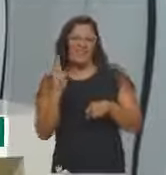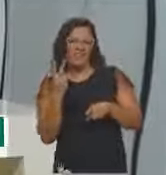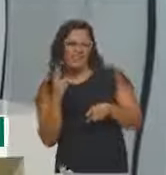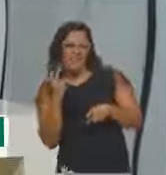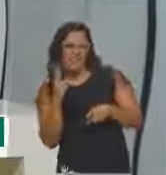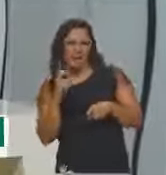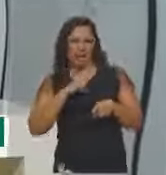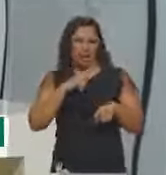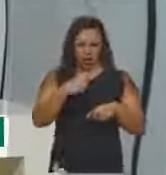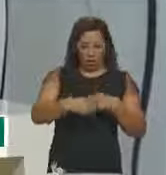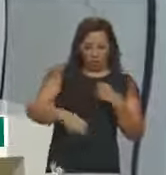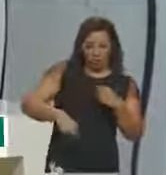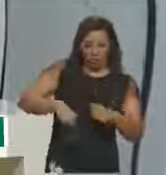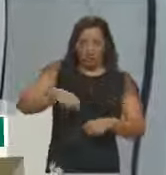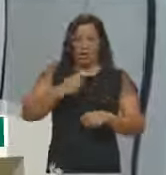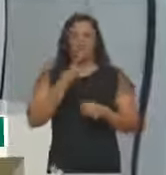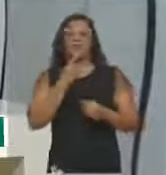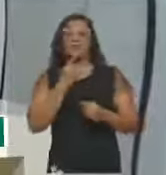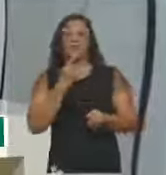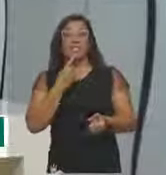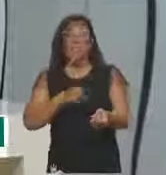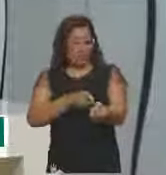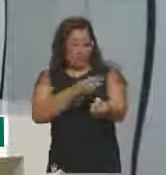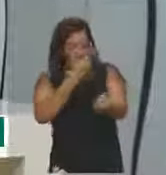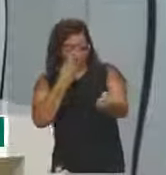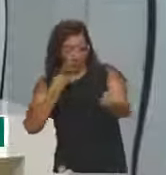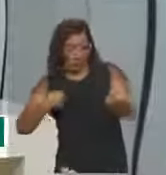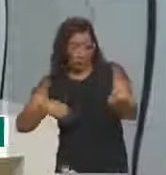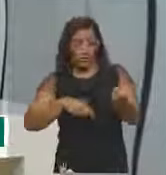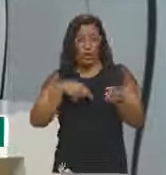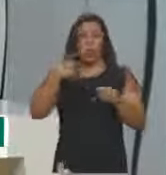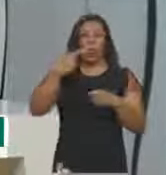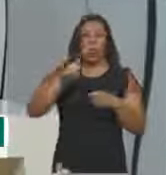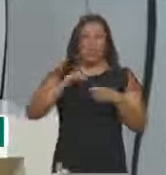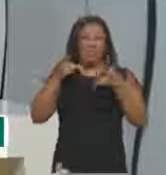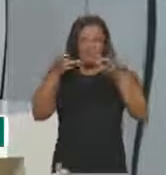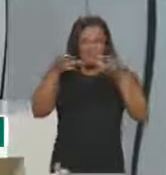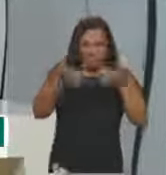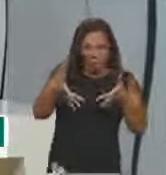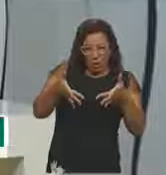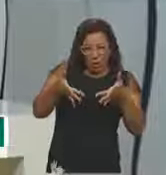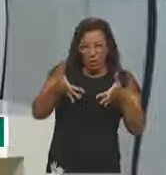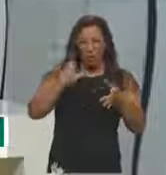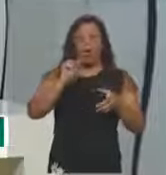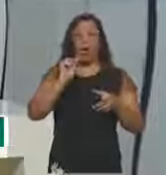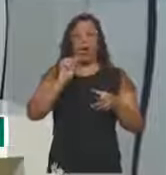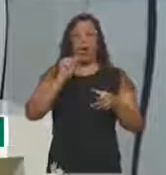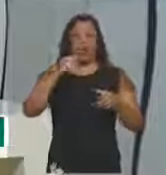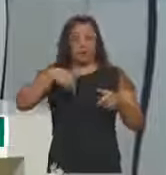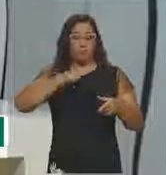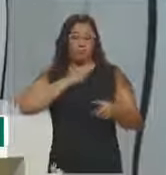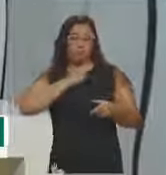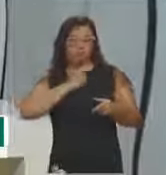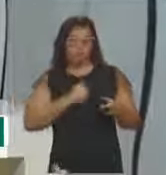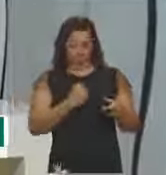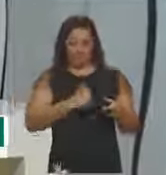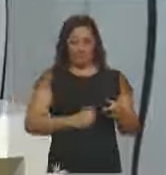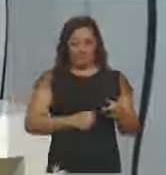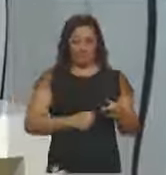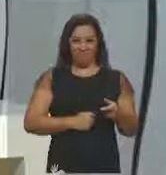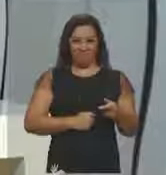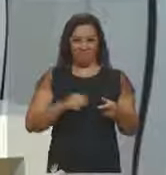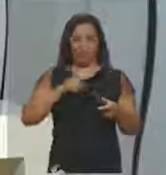sangue para ir até as células, e no intestino grosso vai ter a formação das fezes. O intestino grosso é